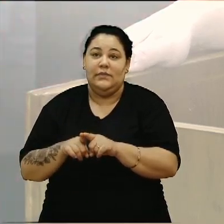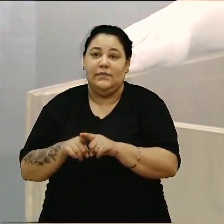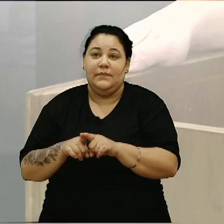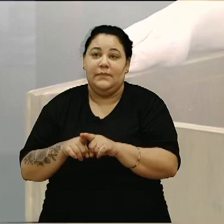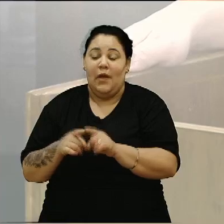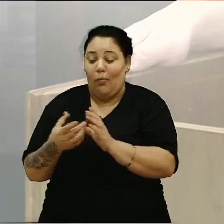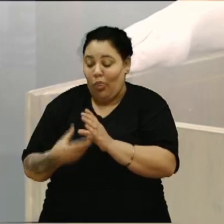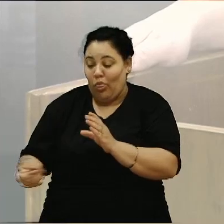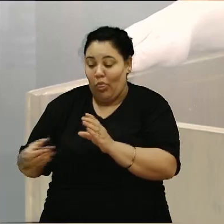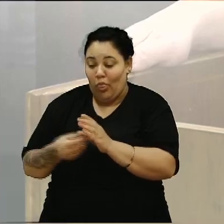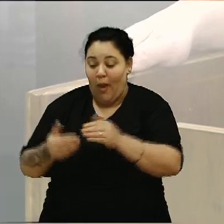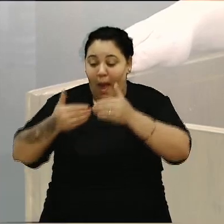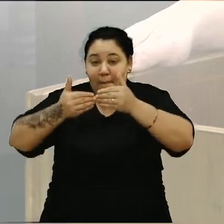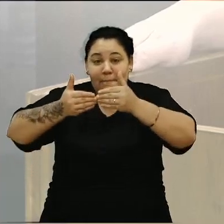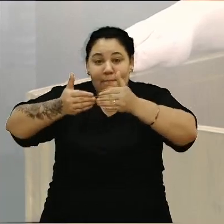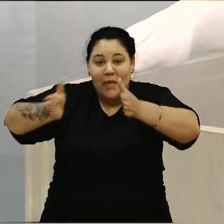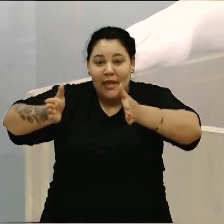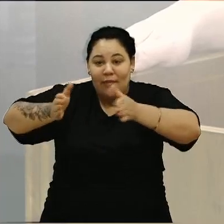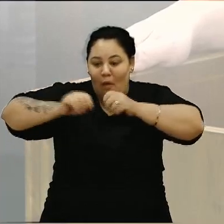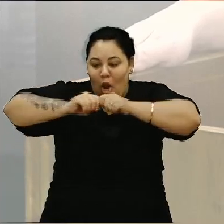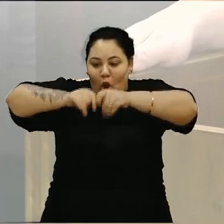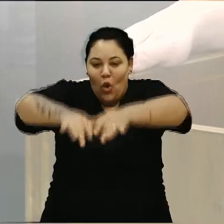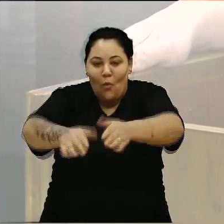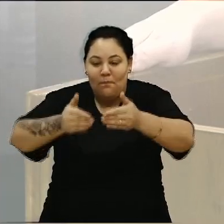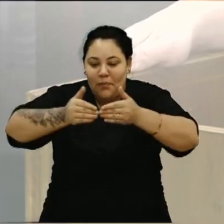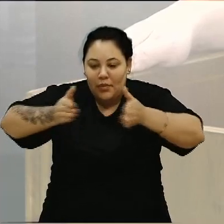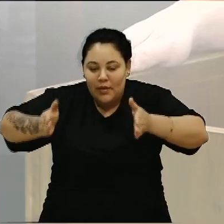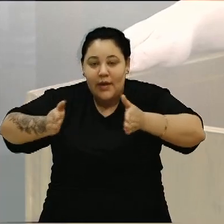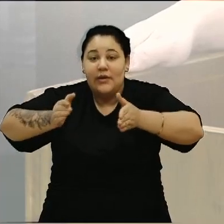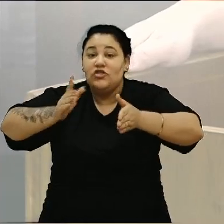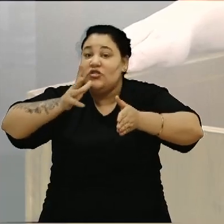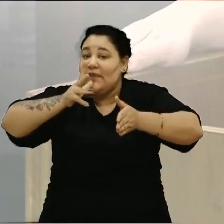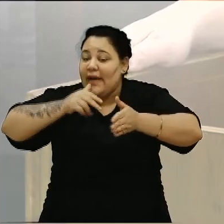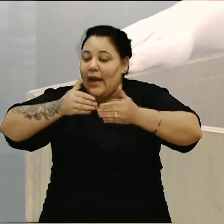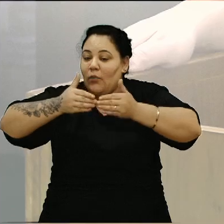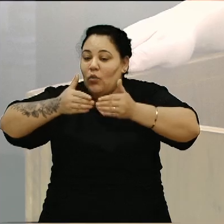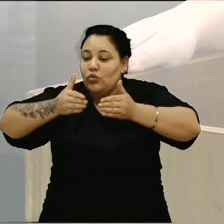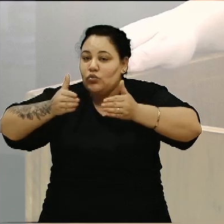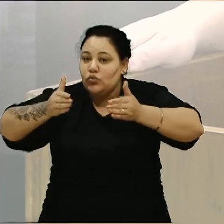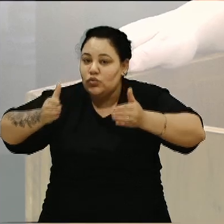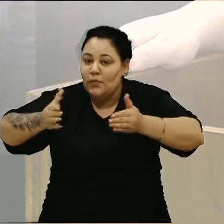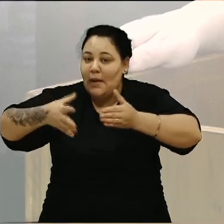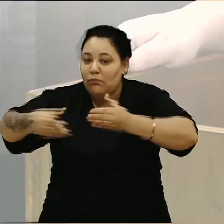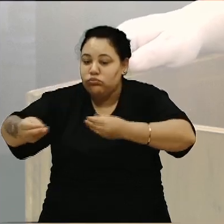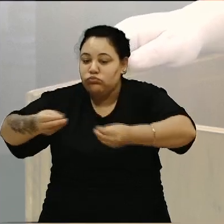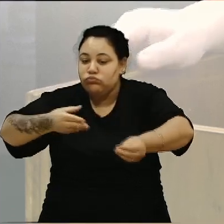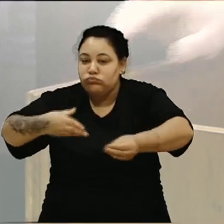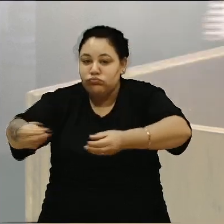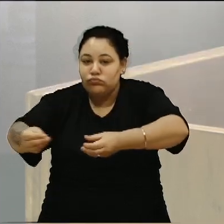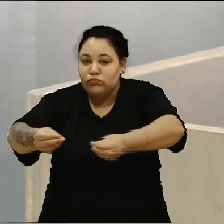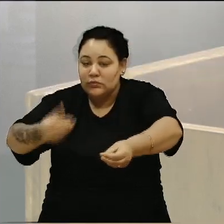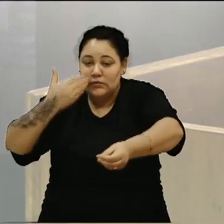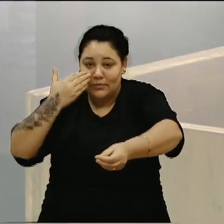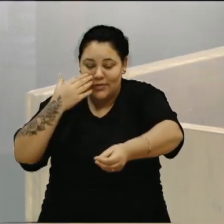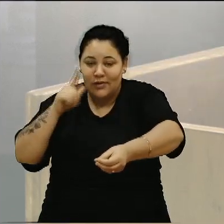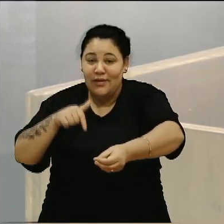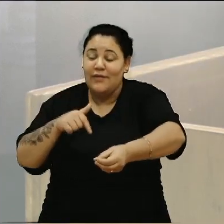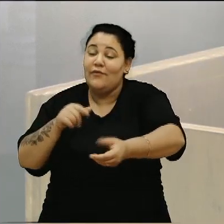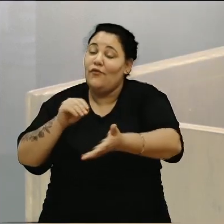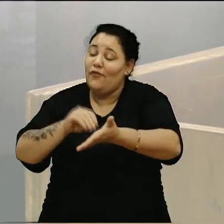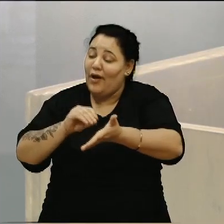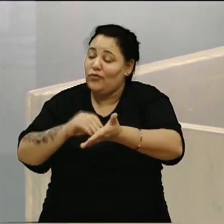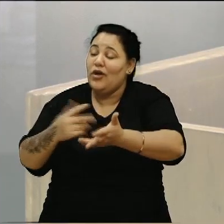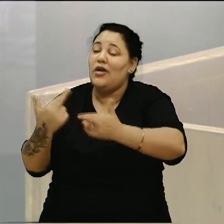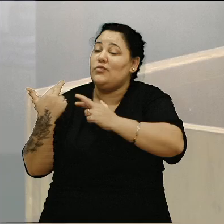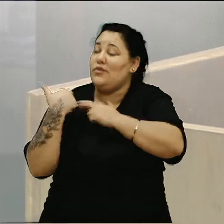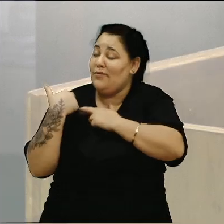não chegasse no 110%, porque passou praticamente por cima, porque eu também estive lá. Então, foi uma irresponsabilidade, uma